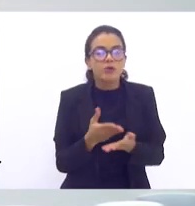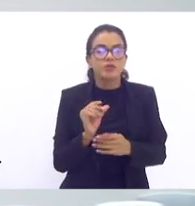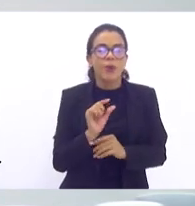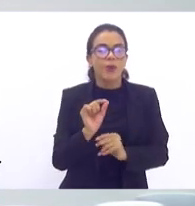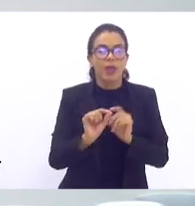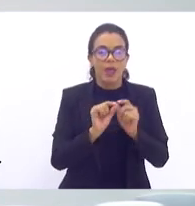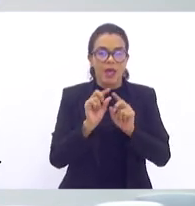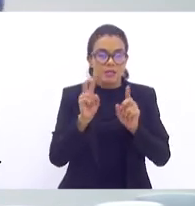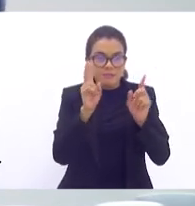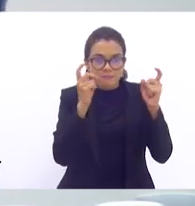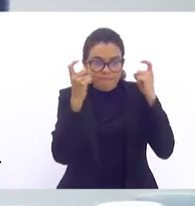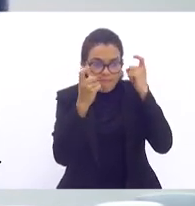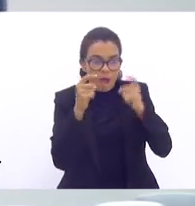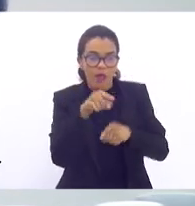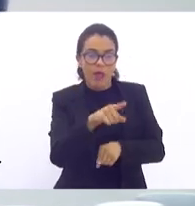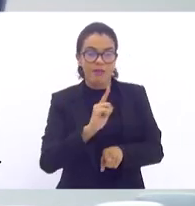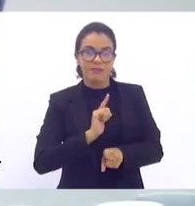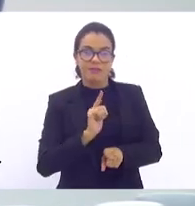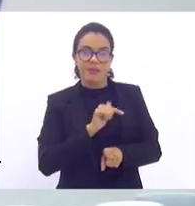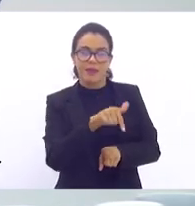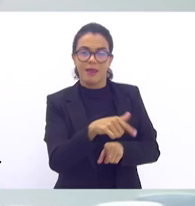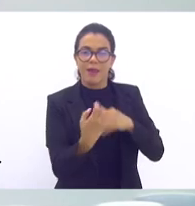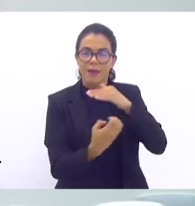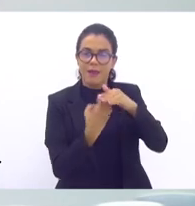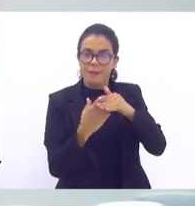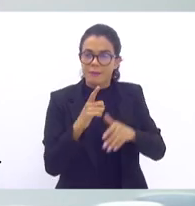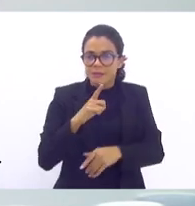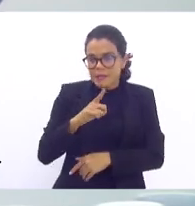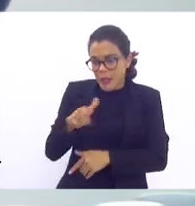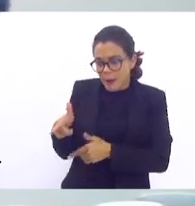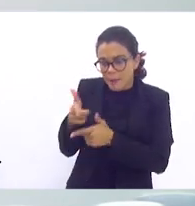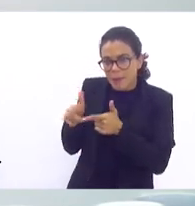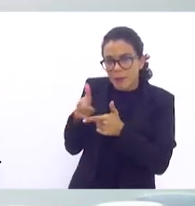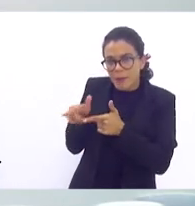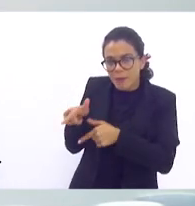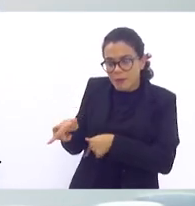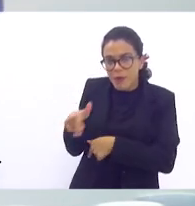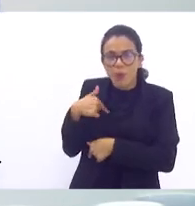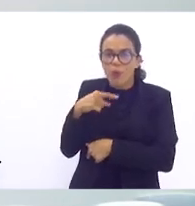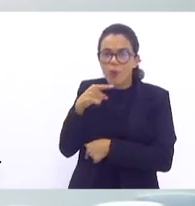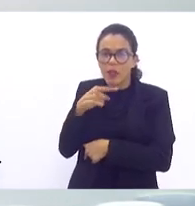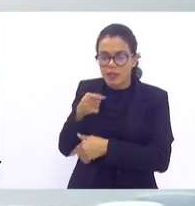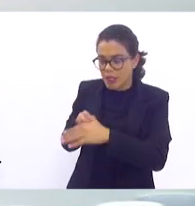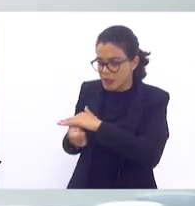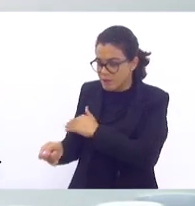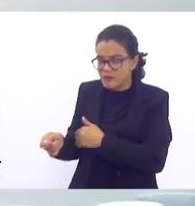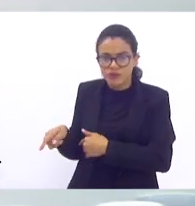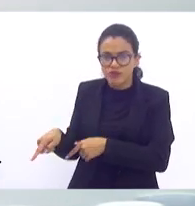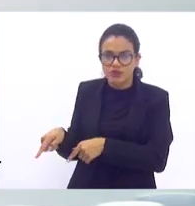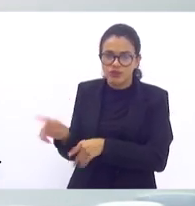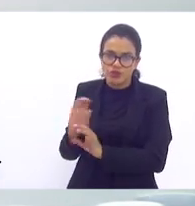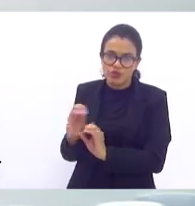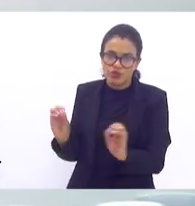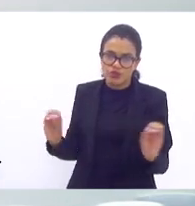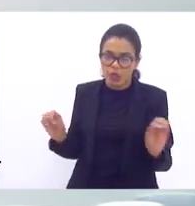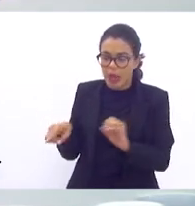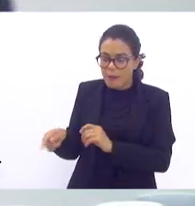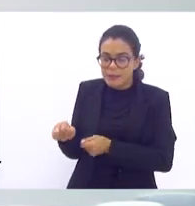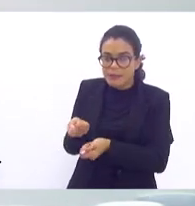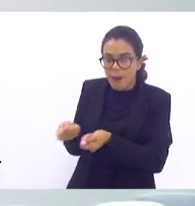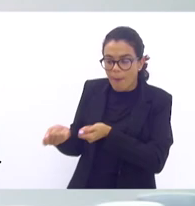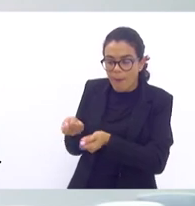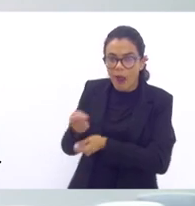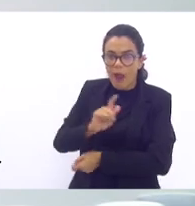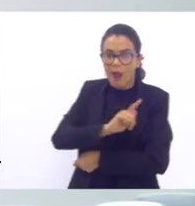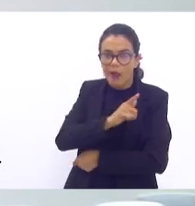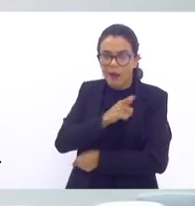que tem né que quando uma empresa tá com problema a empresa não adianta investir ela tem que ela tem que gerenciar